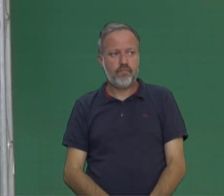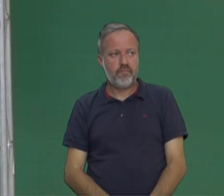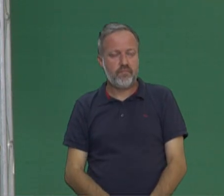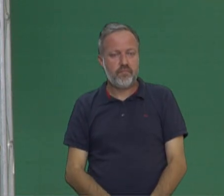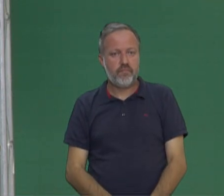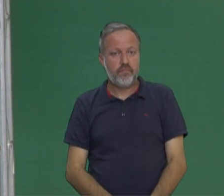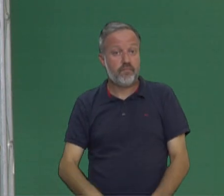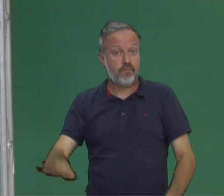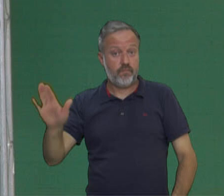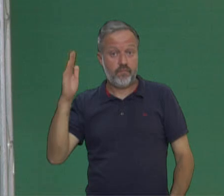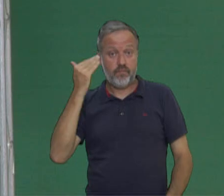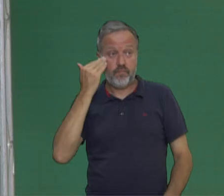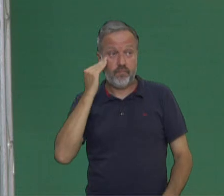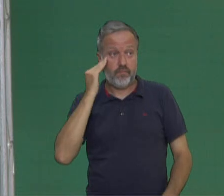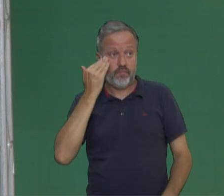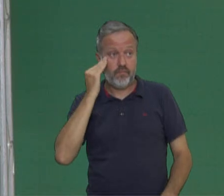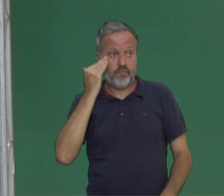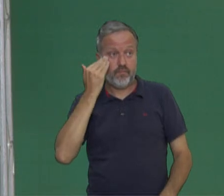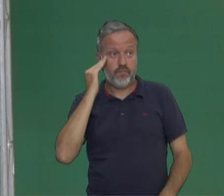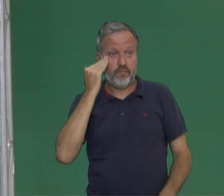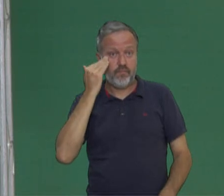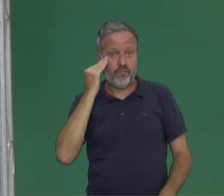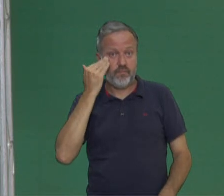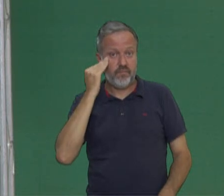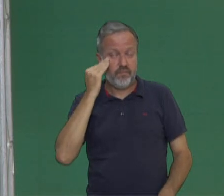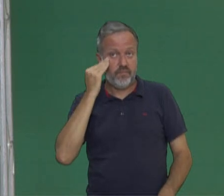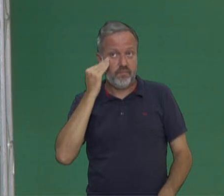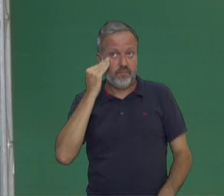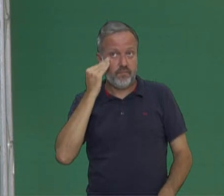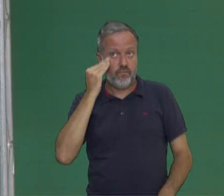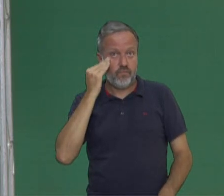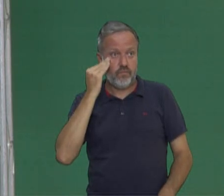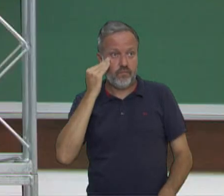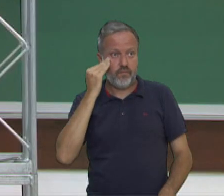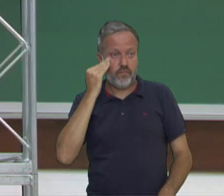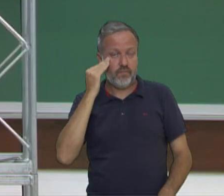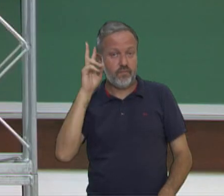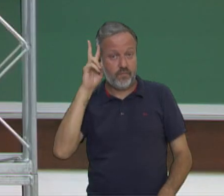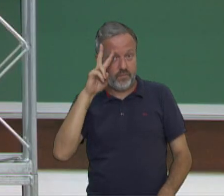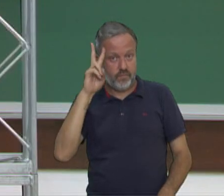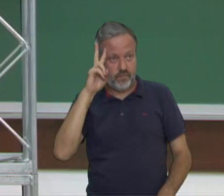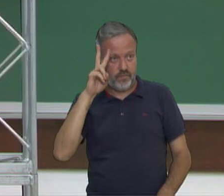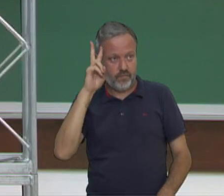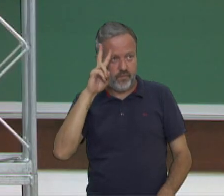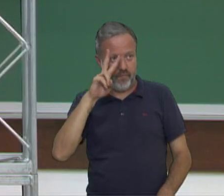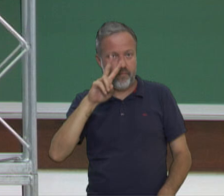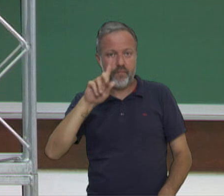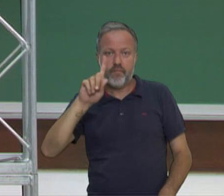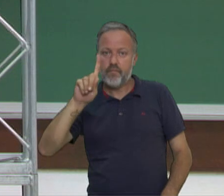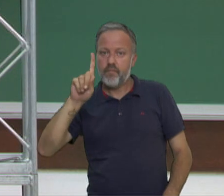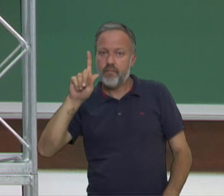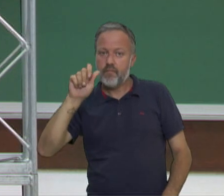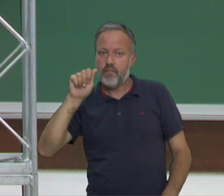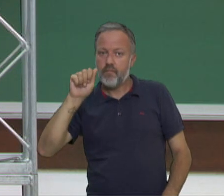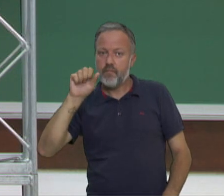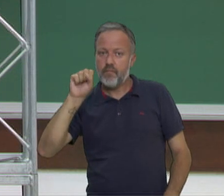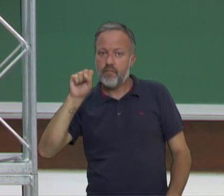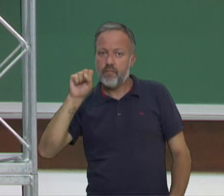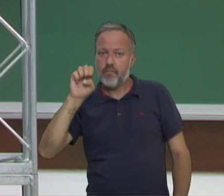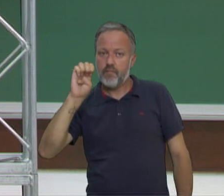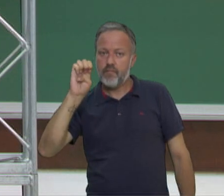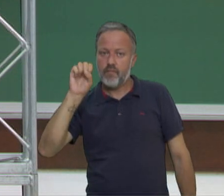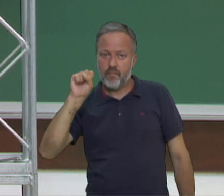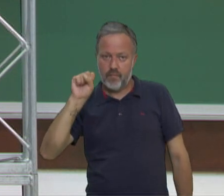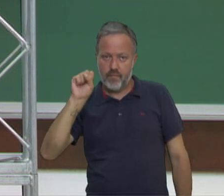Para a gente entender melhor essa organização dos elementos, eu tenho que relembrar isso aqui com vocês. Lembra os estudos do Bohr,